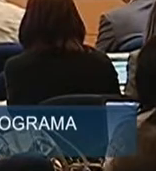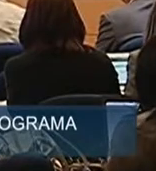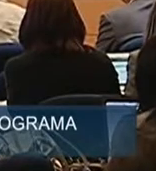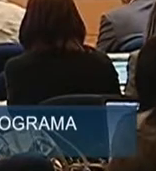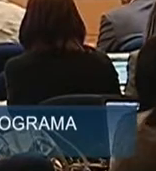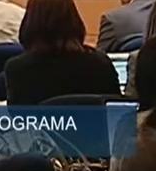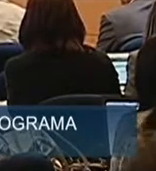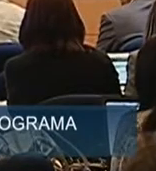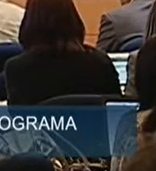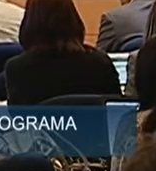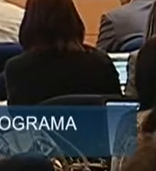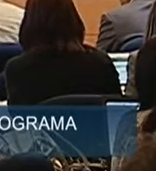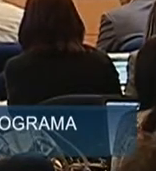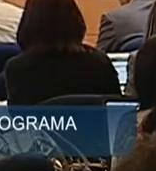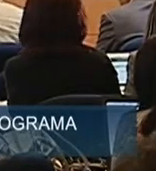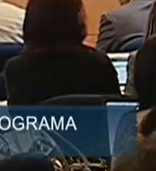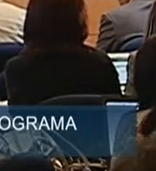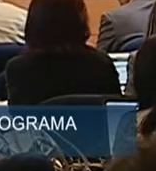bom